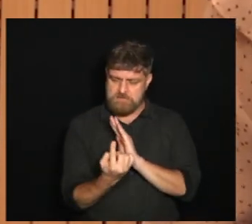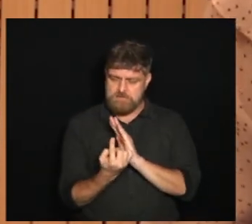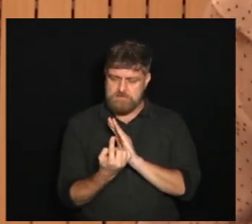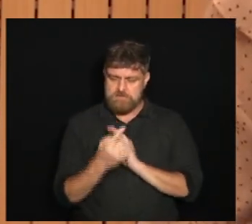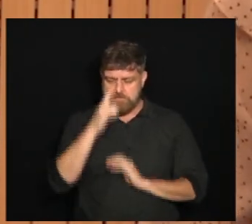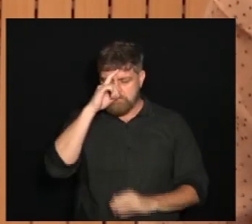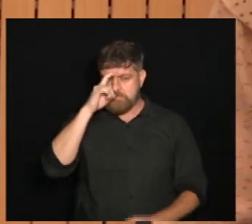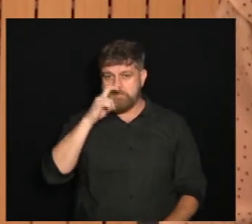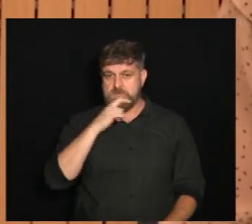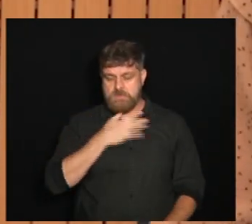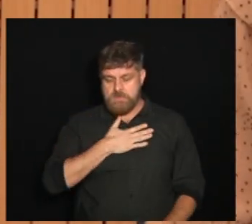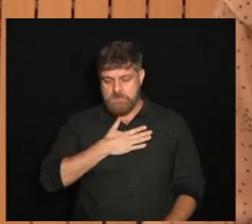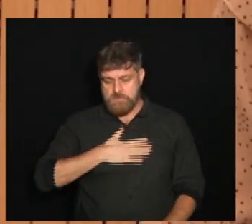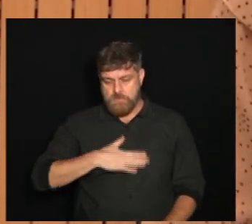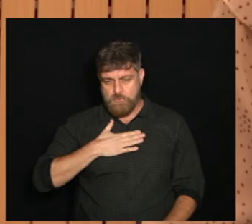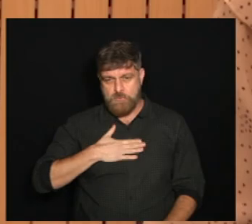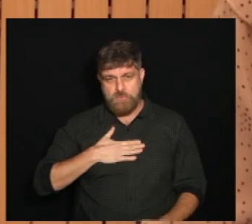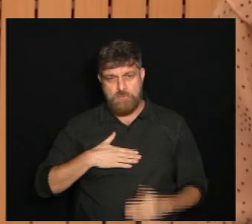lares.